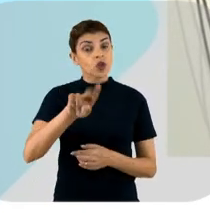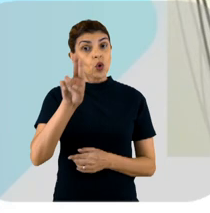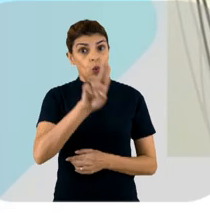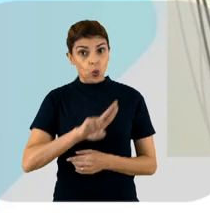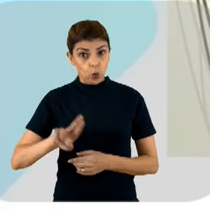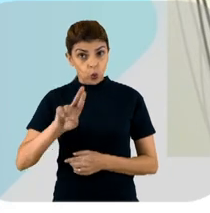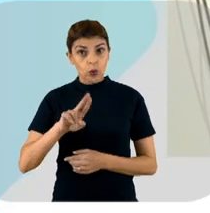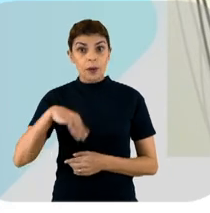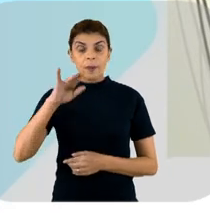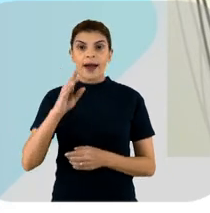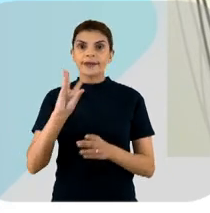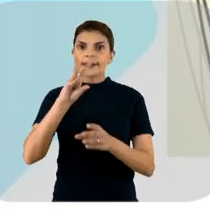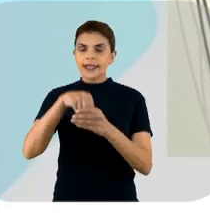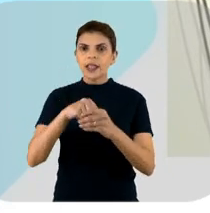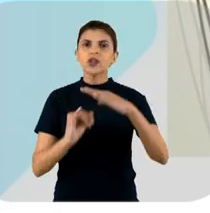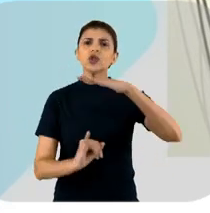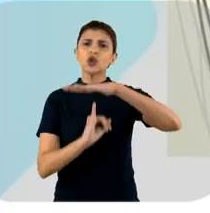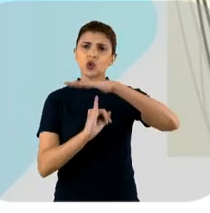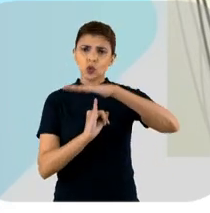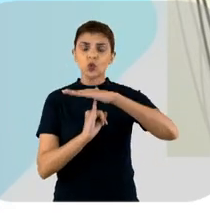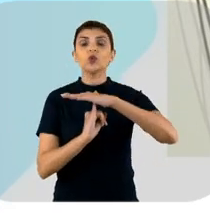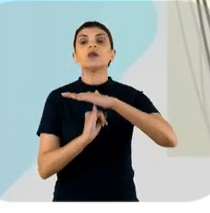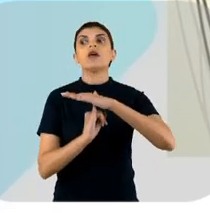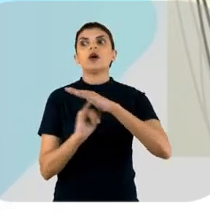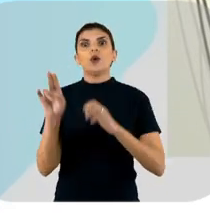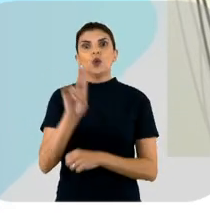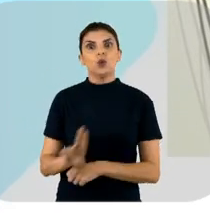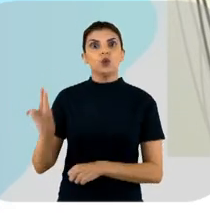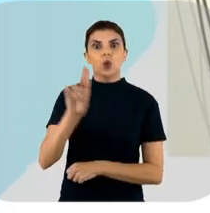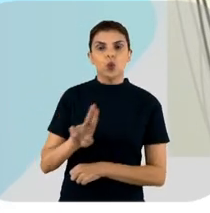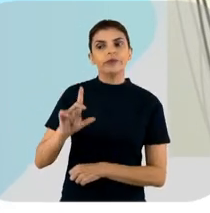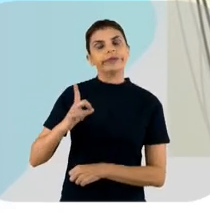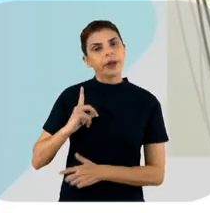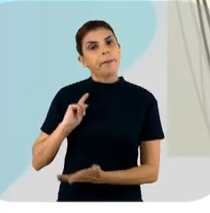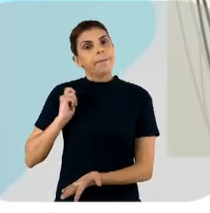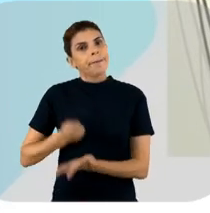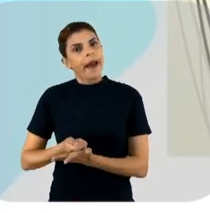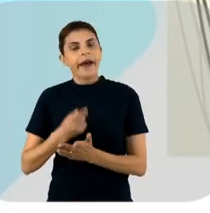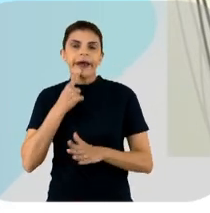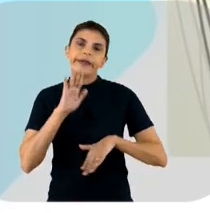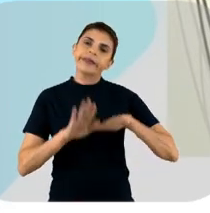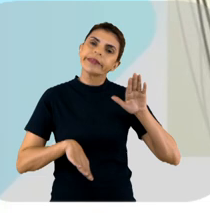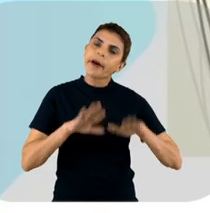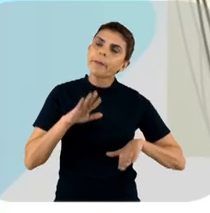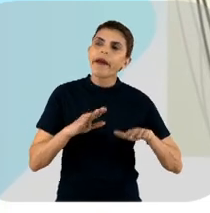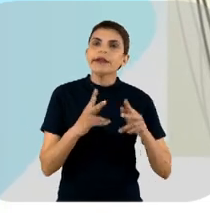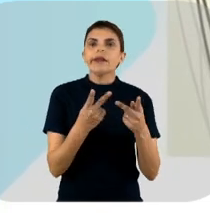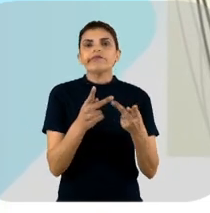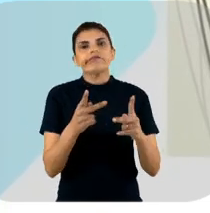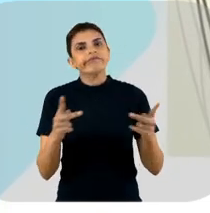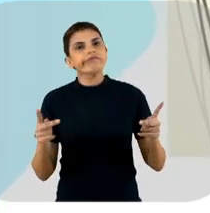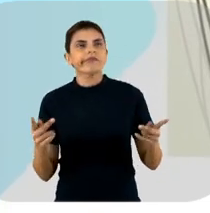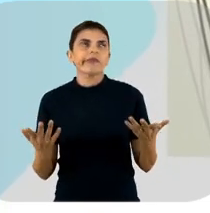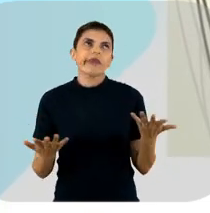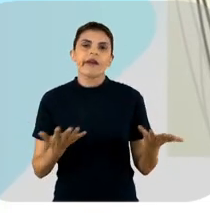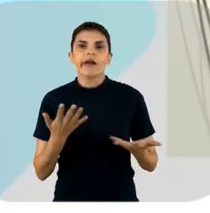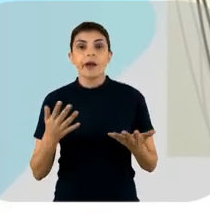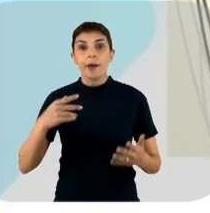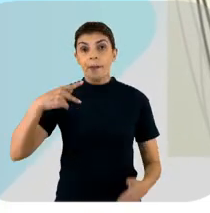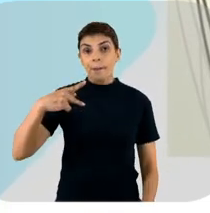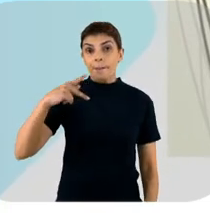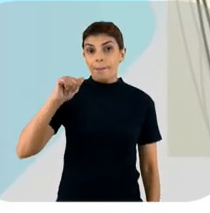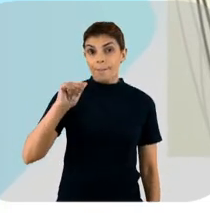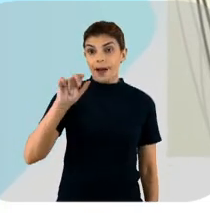Se você usar muito numa instituição, tem uma versão paga que vale a pena, dependendo do uso. Por